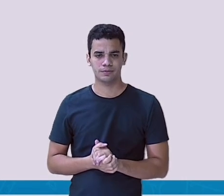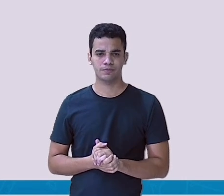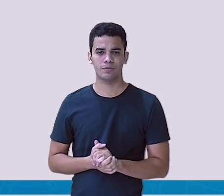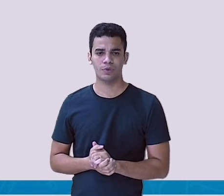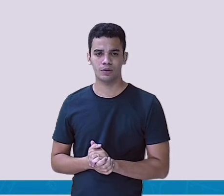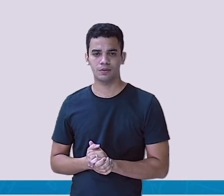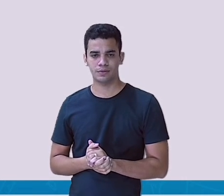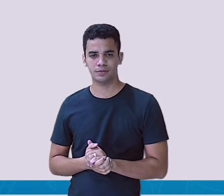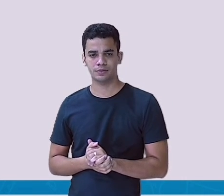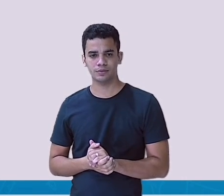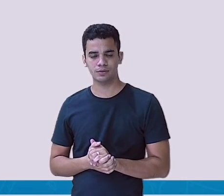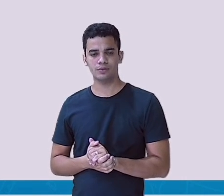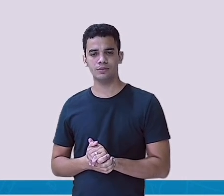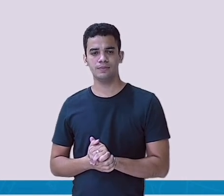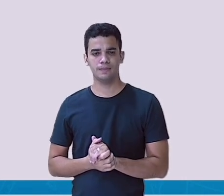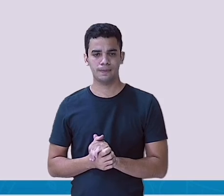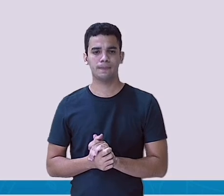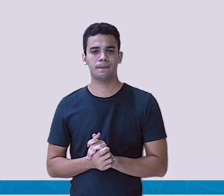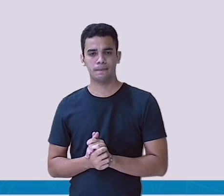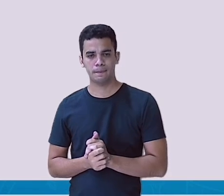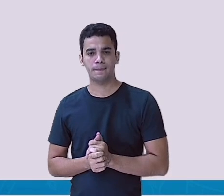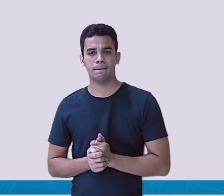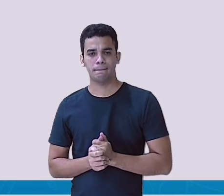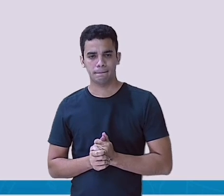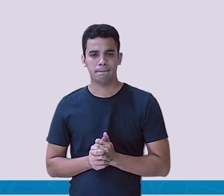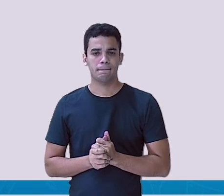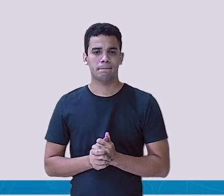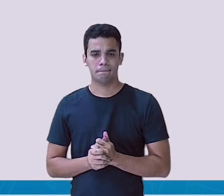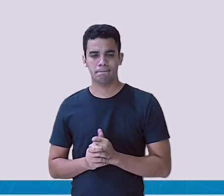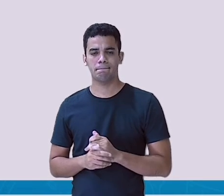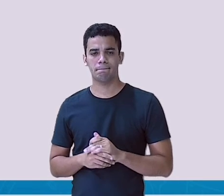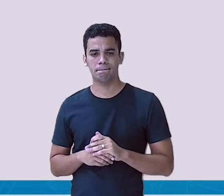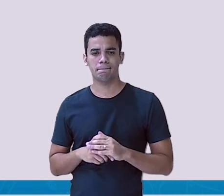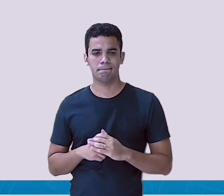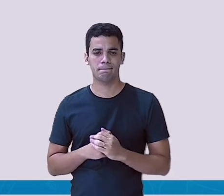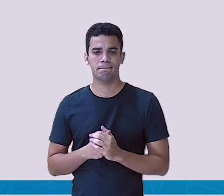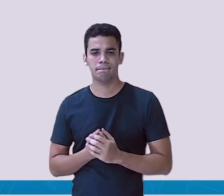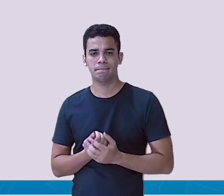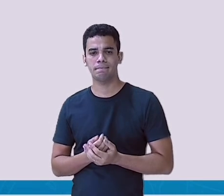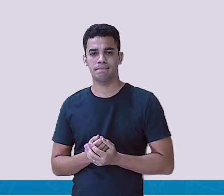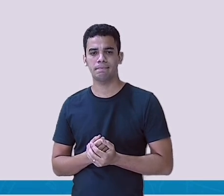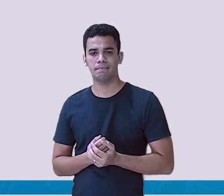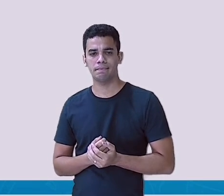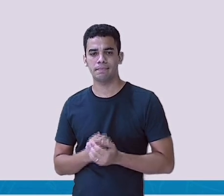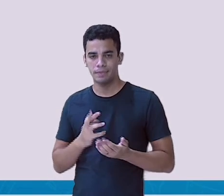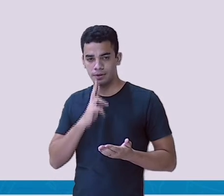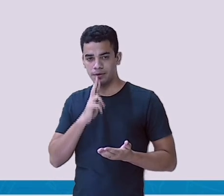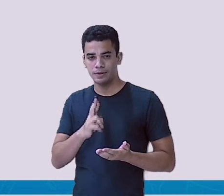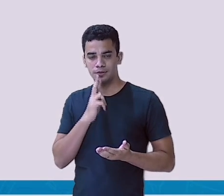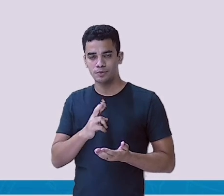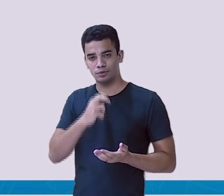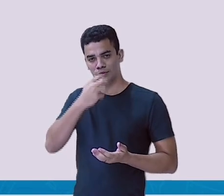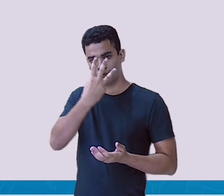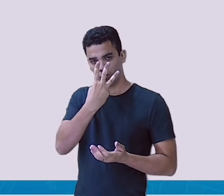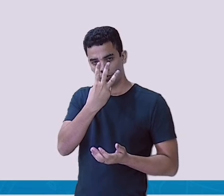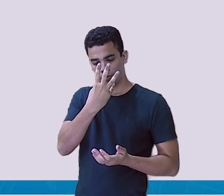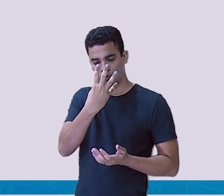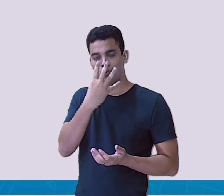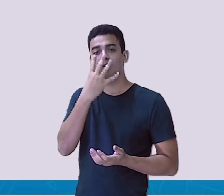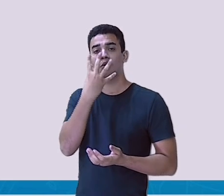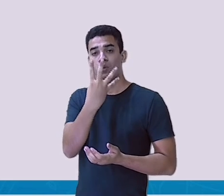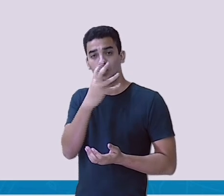10 menos 5, 5. 7 menos 3, 4. Aqui vai ser 45.